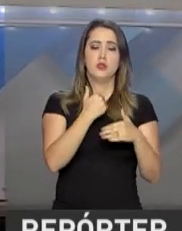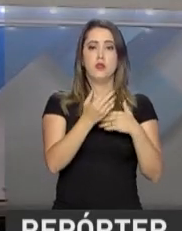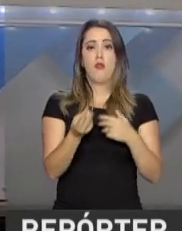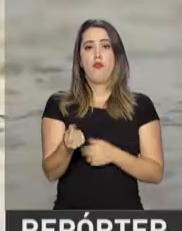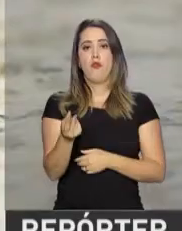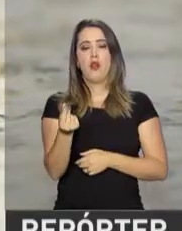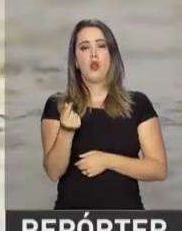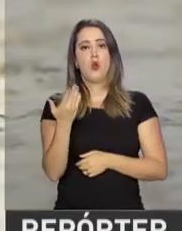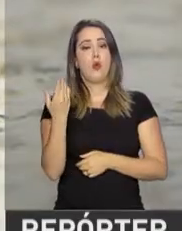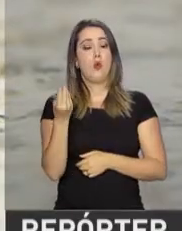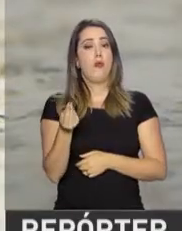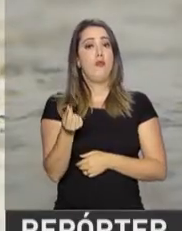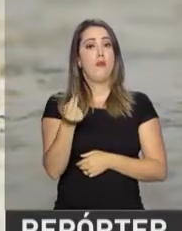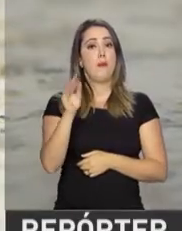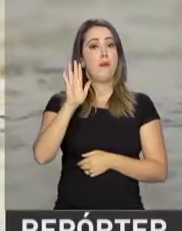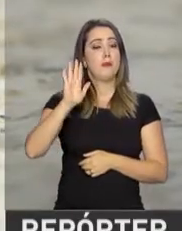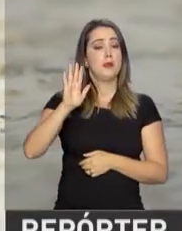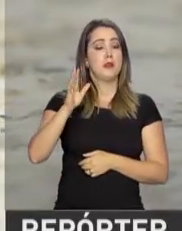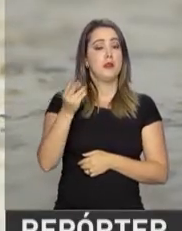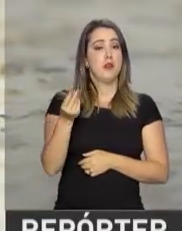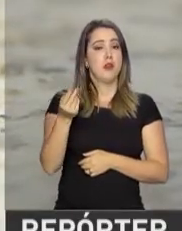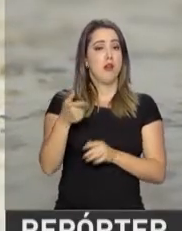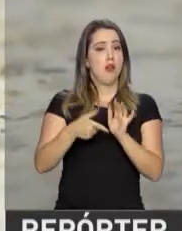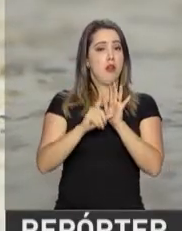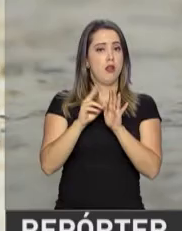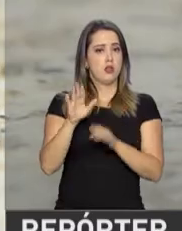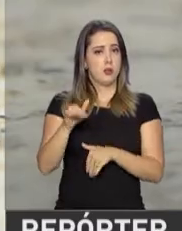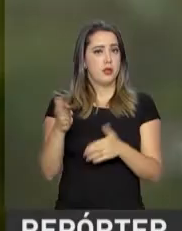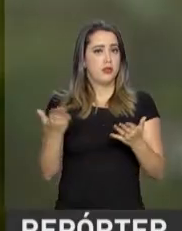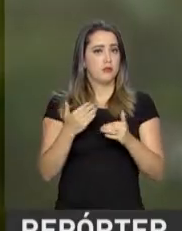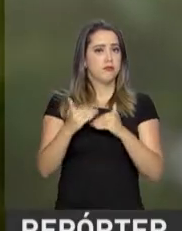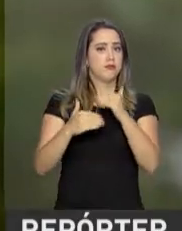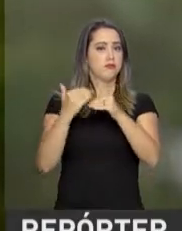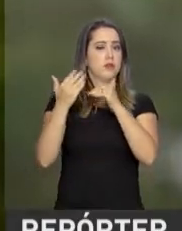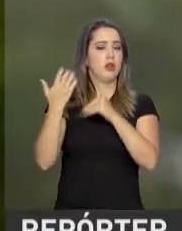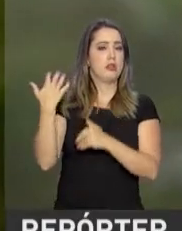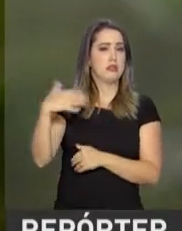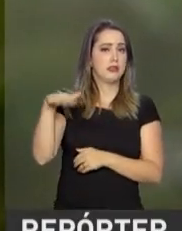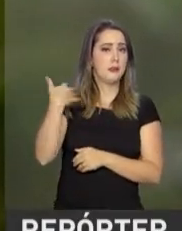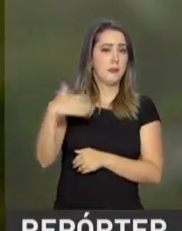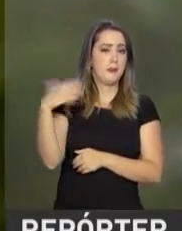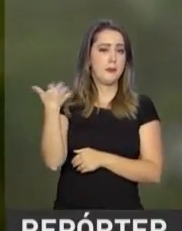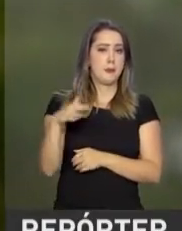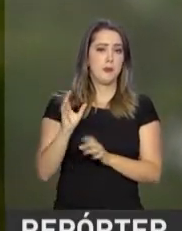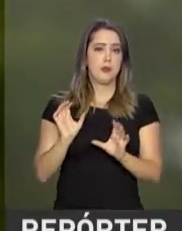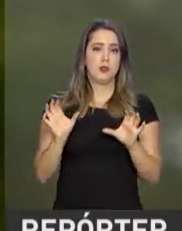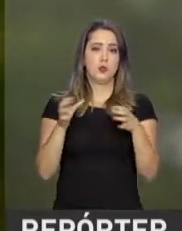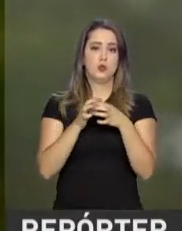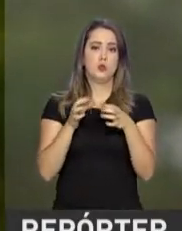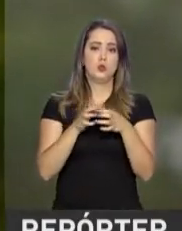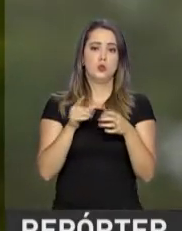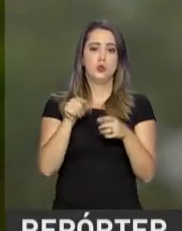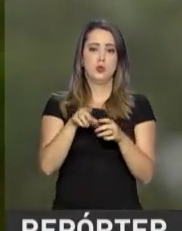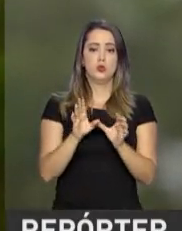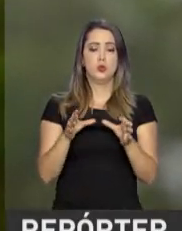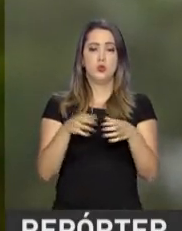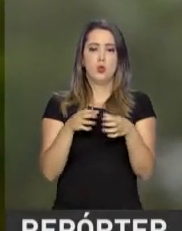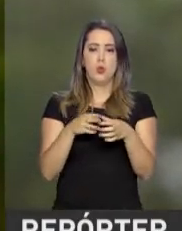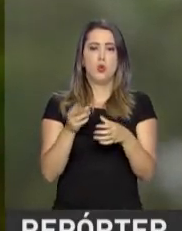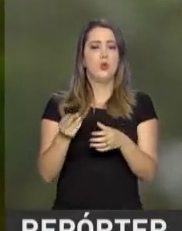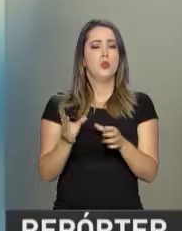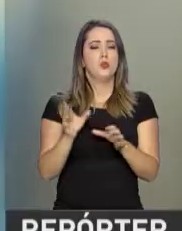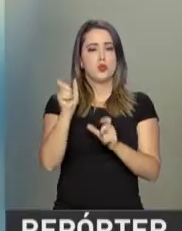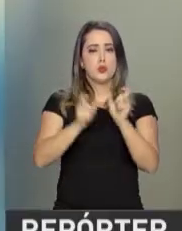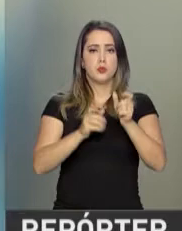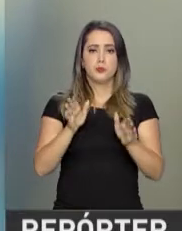preço do cigarro e isso fez cair é o consumo de cigarro nesse grupo especialmente é que é o de menor poder aquisitivo